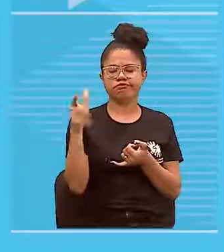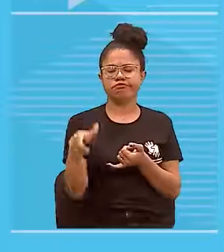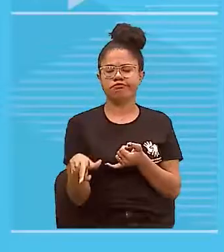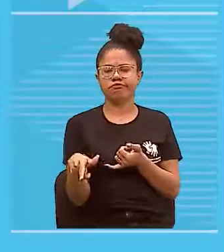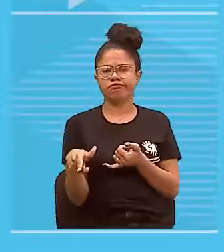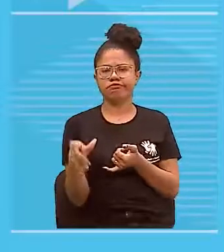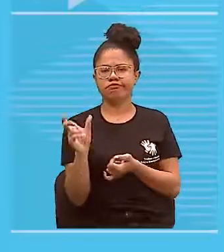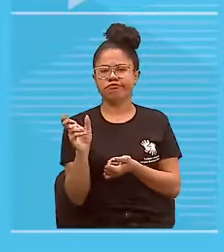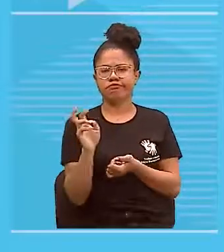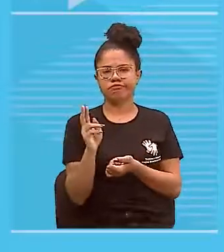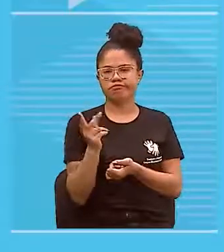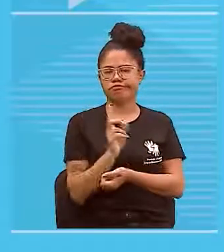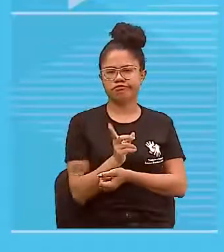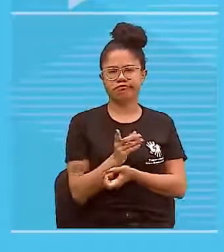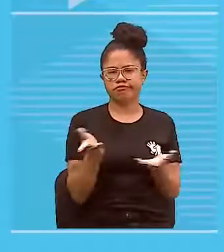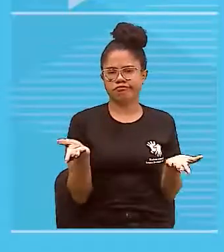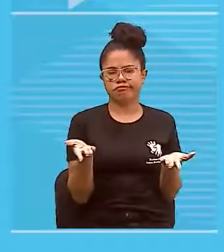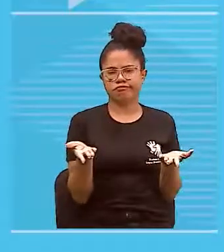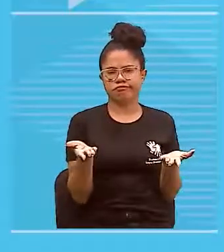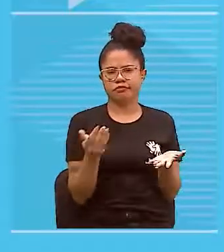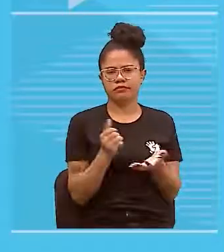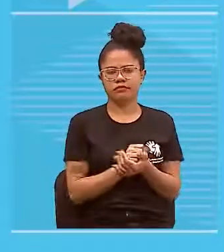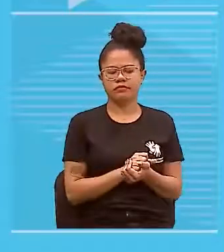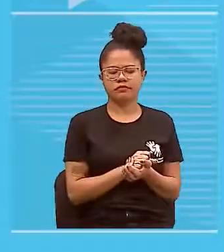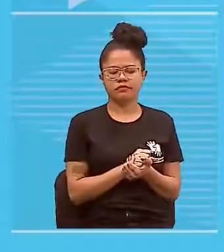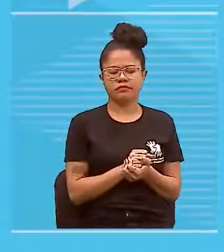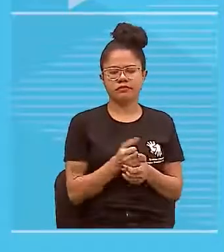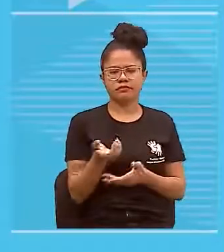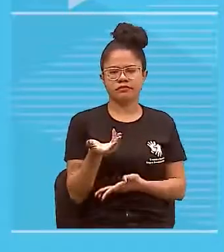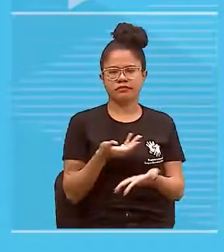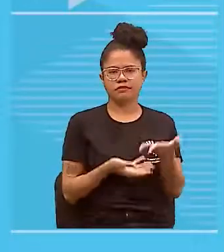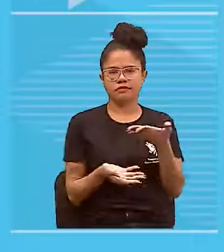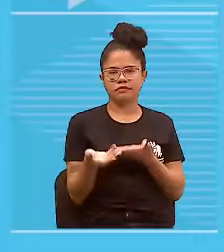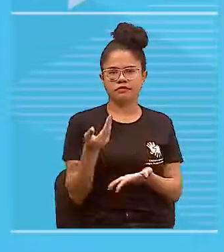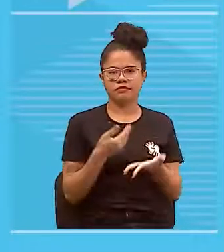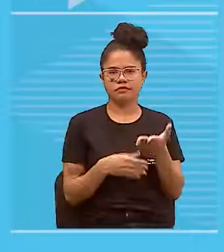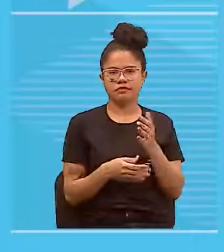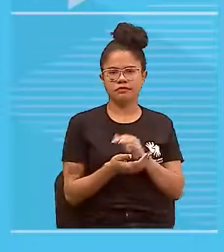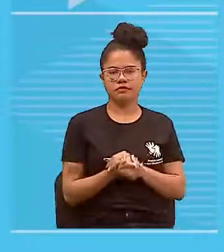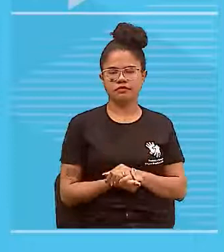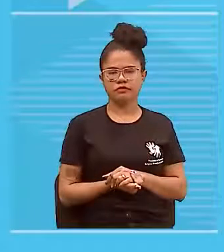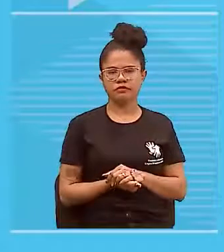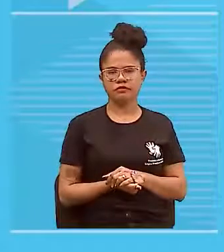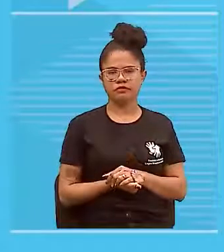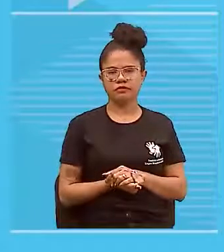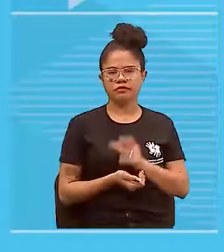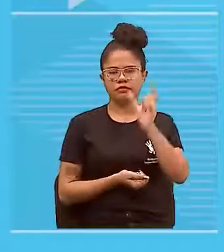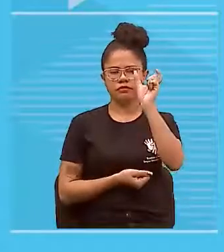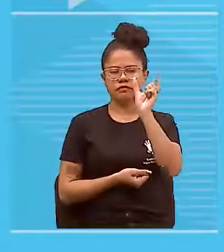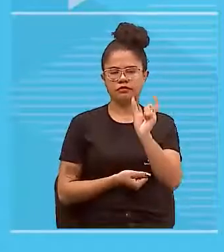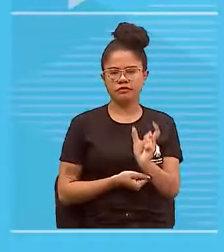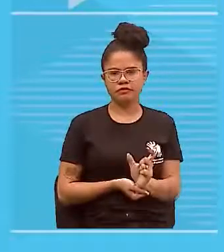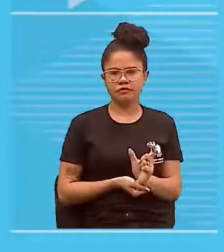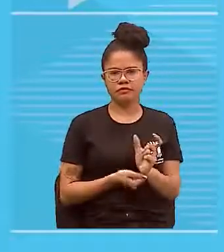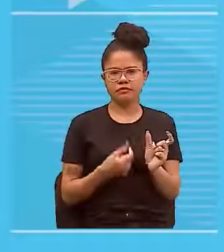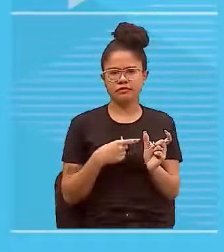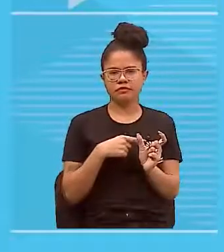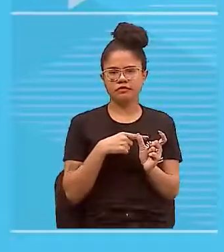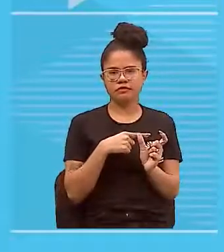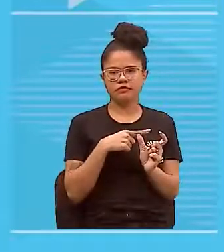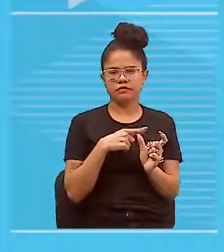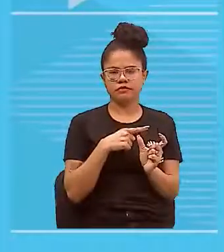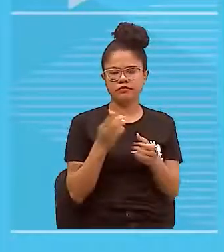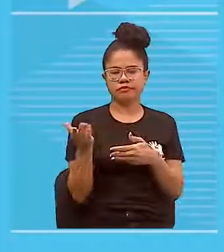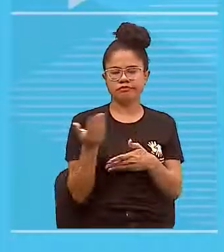né é isso e a relação que elas apresentam entre si